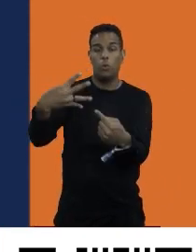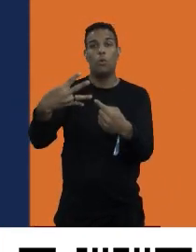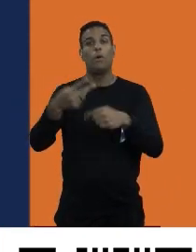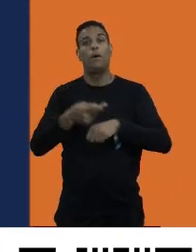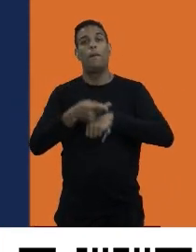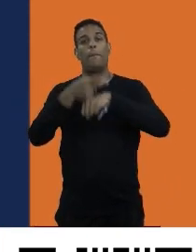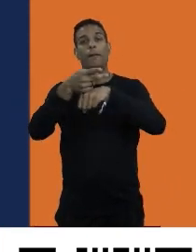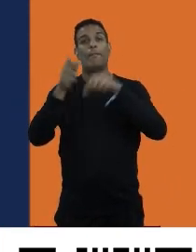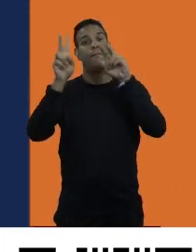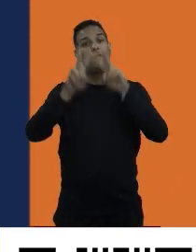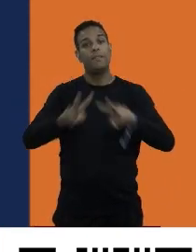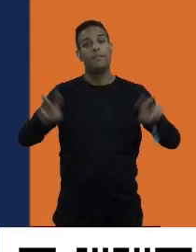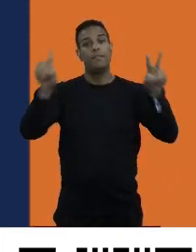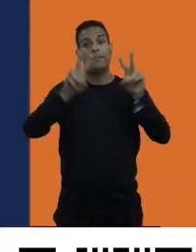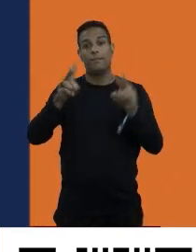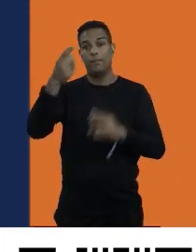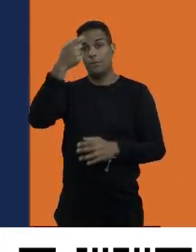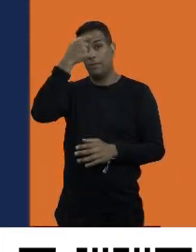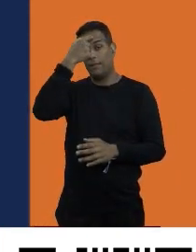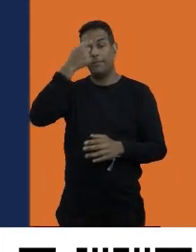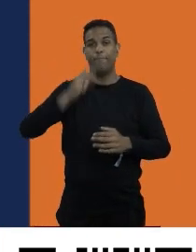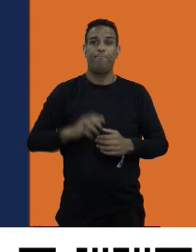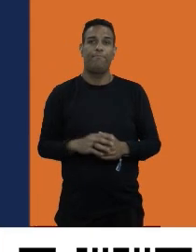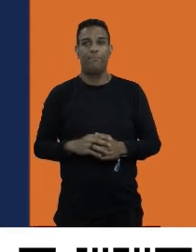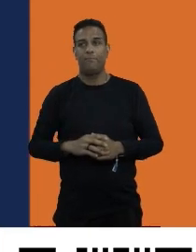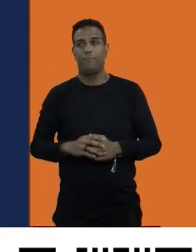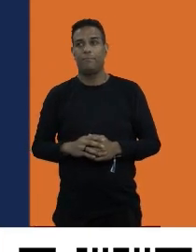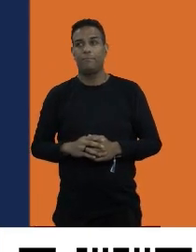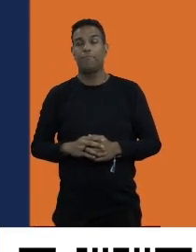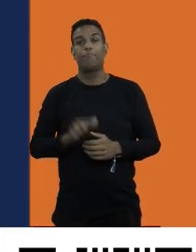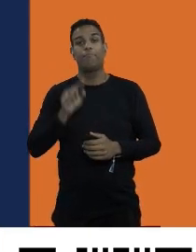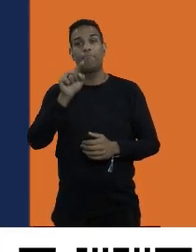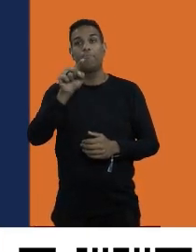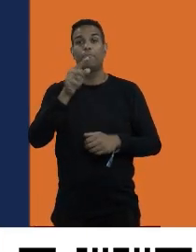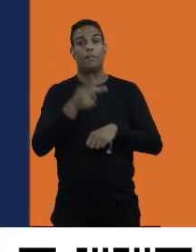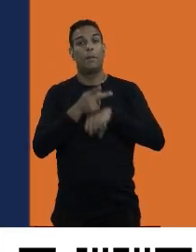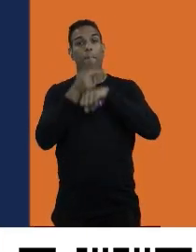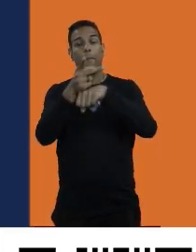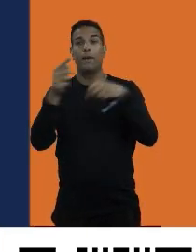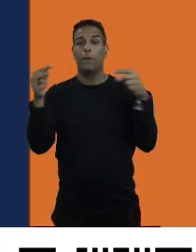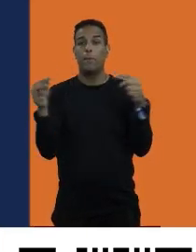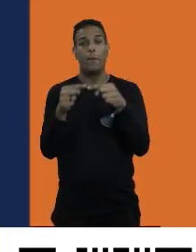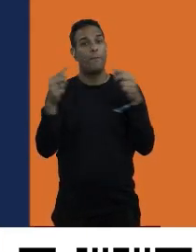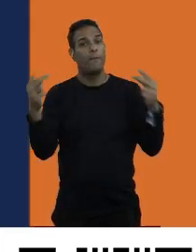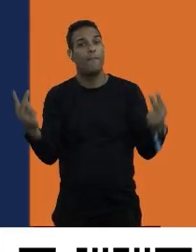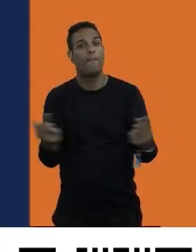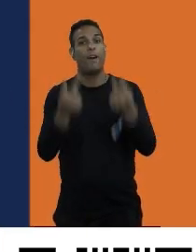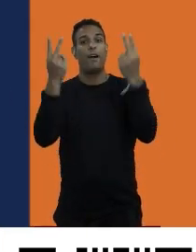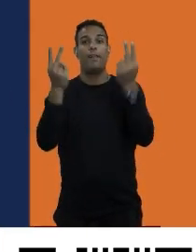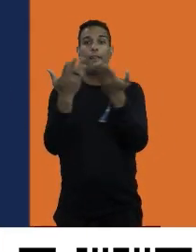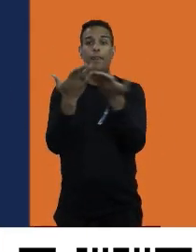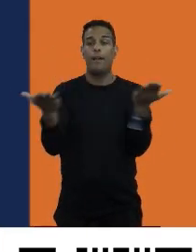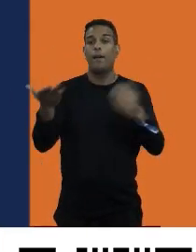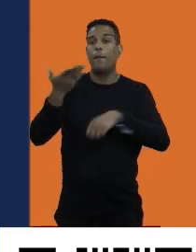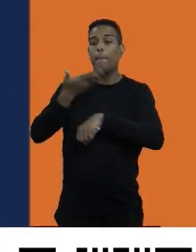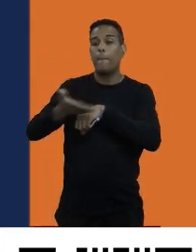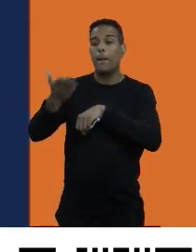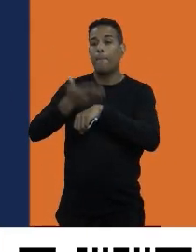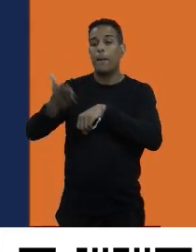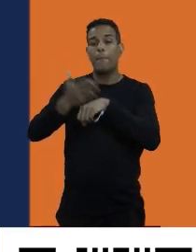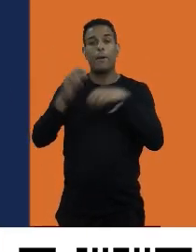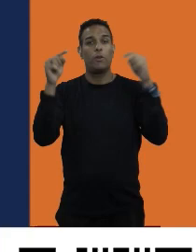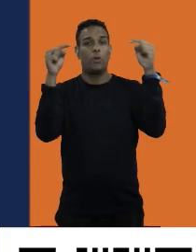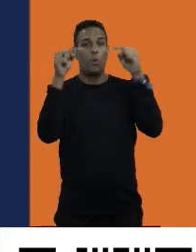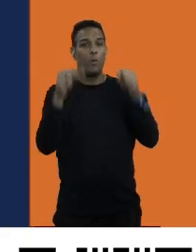Visão Consciente da Fecomércio RJ. Um prêmio criado para valorizar as empresas que adotam práticas sustentáveis em